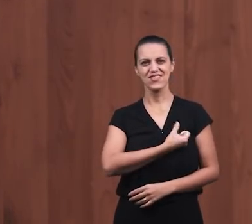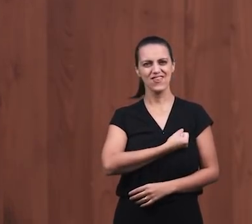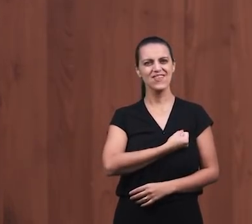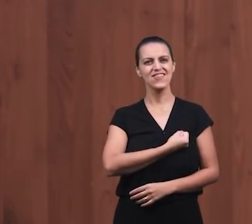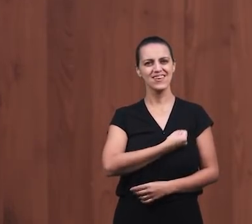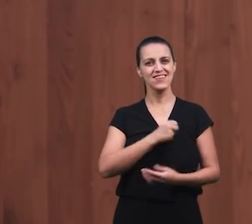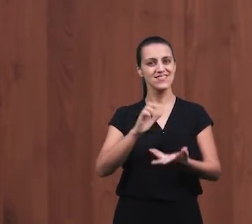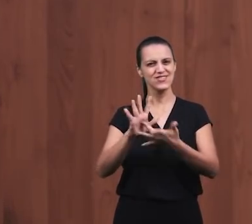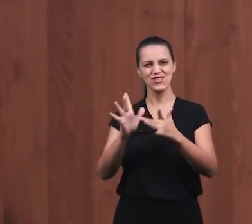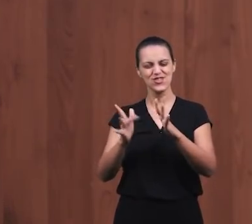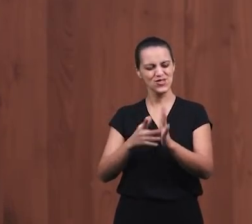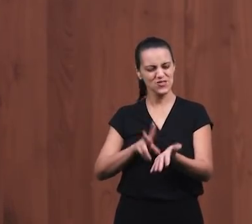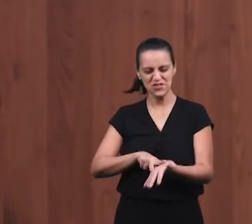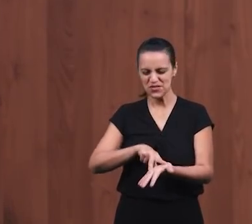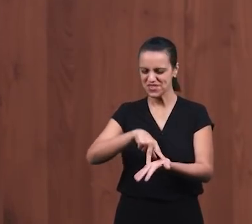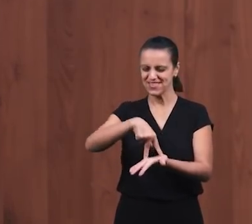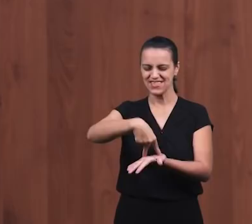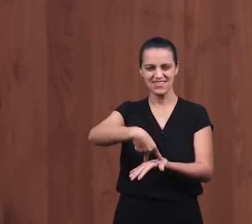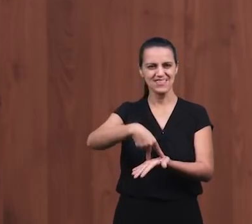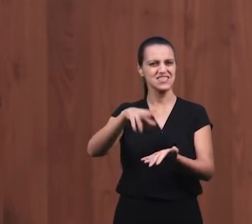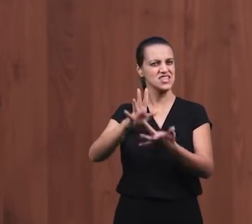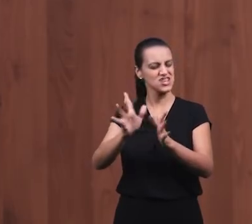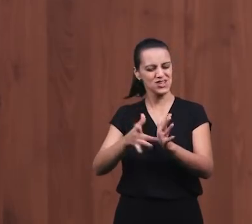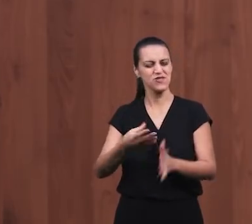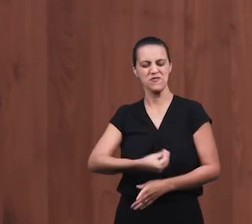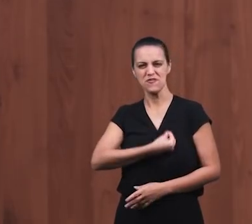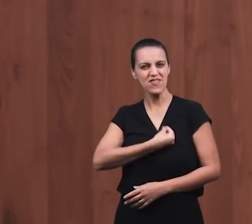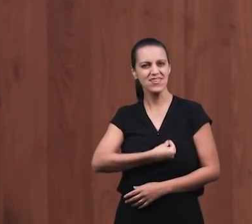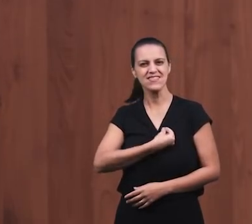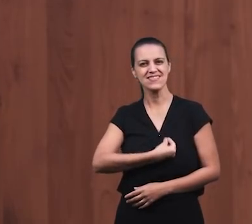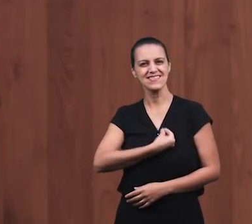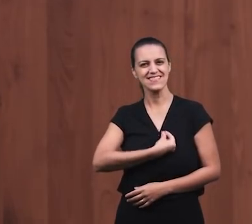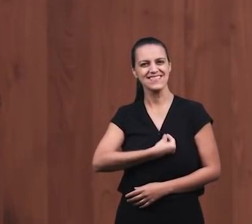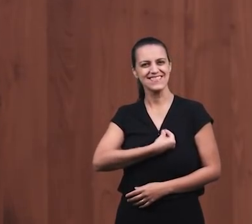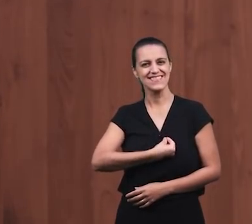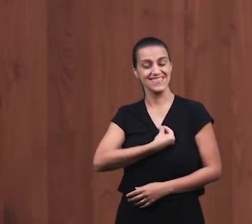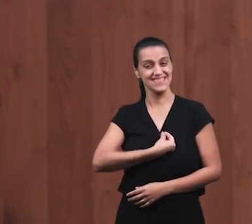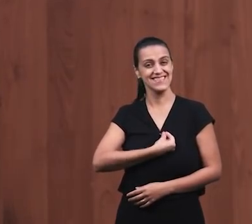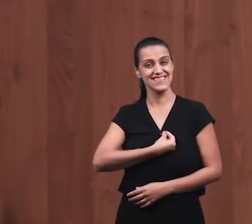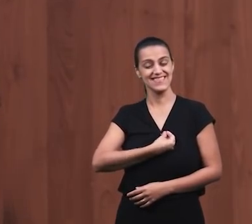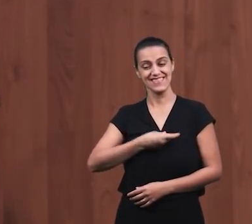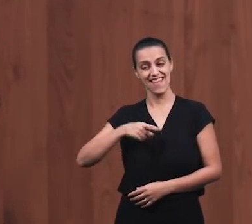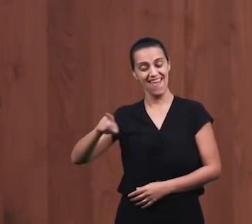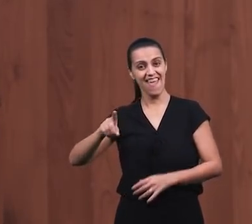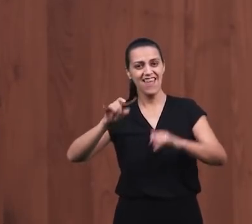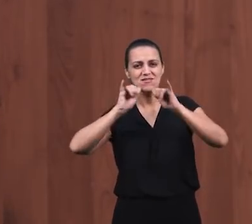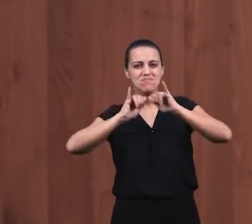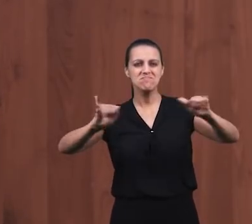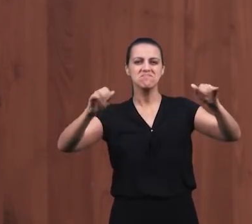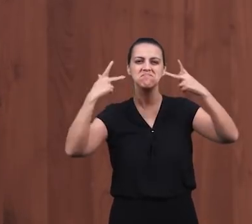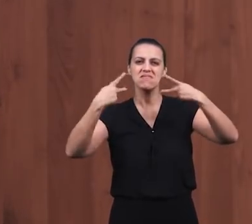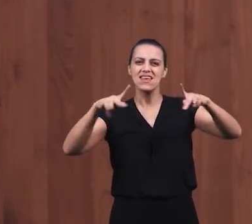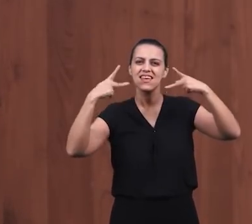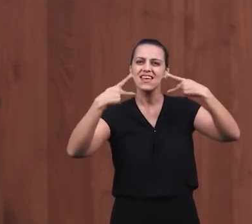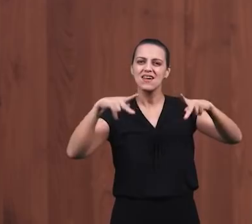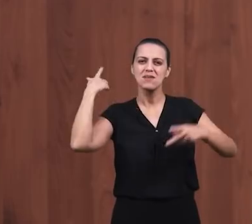Salvador, que Jesus tinha ressuscitado, que Jesus está vivo. E foi essa mensagem que Saulo